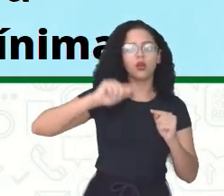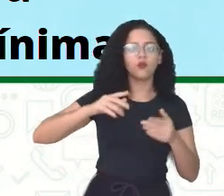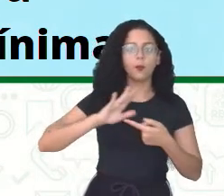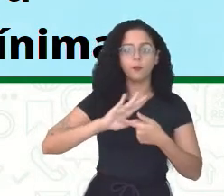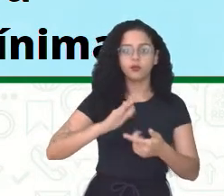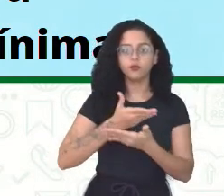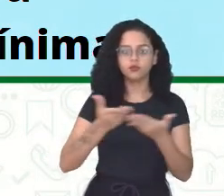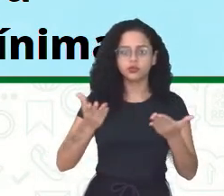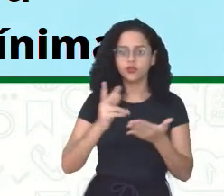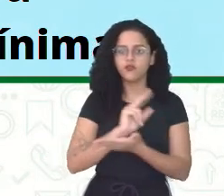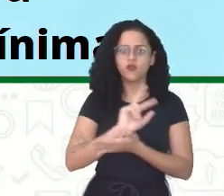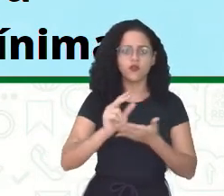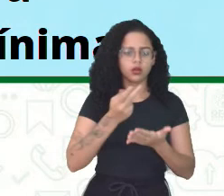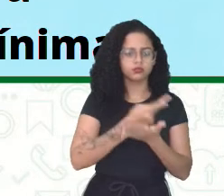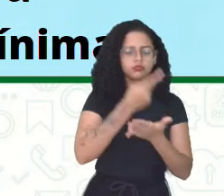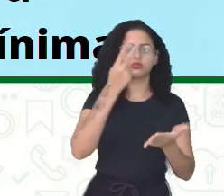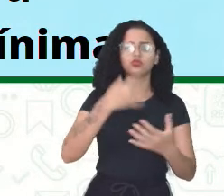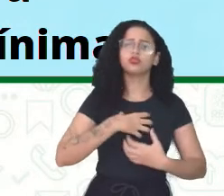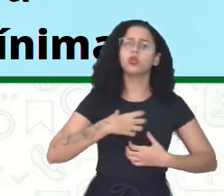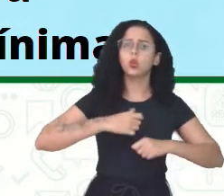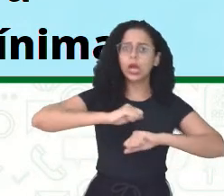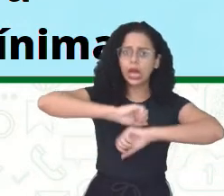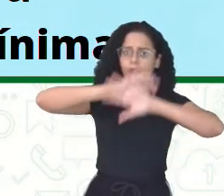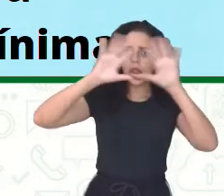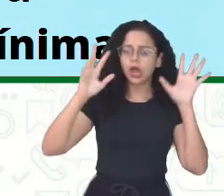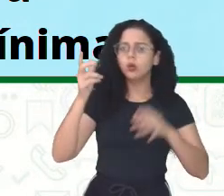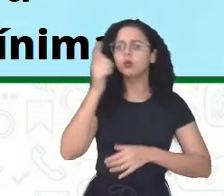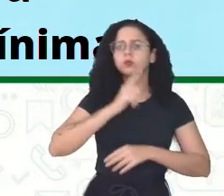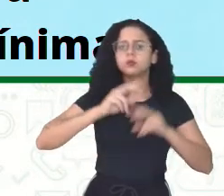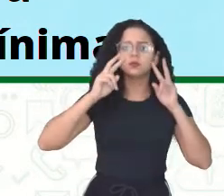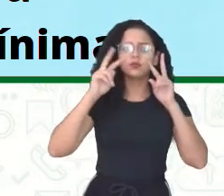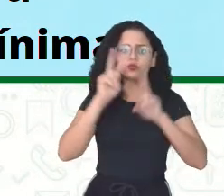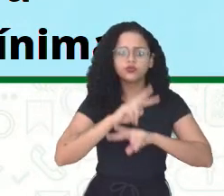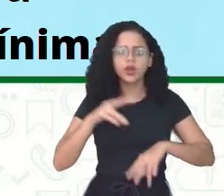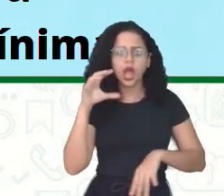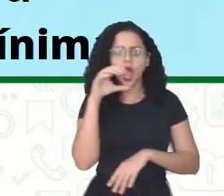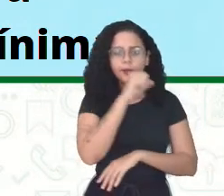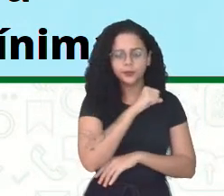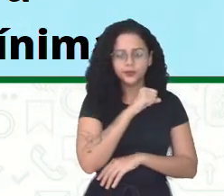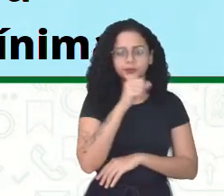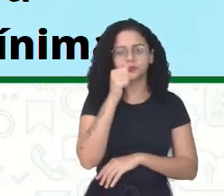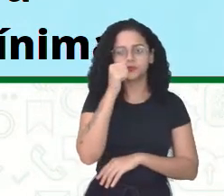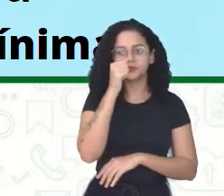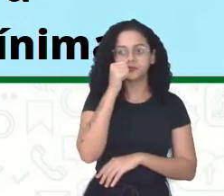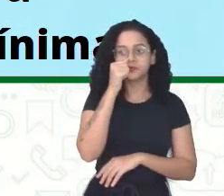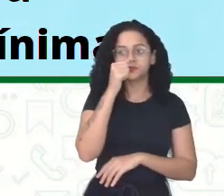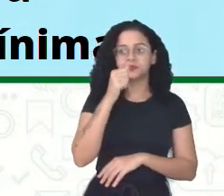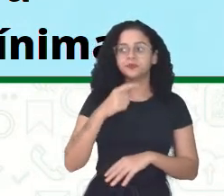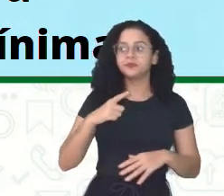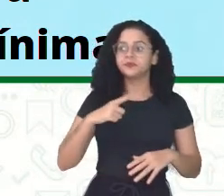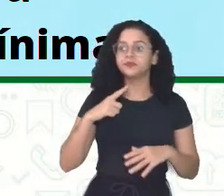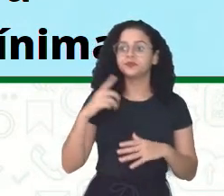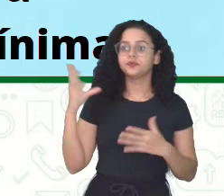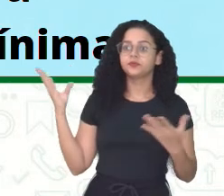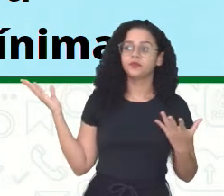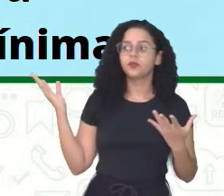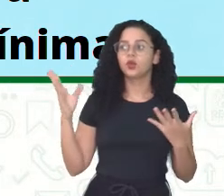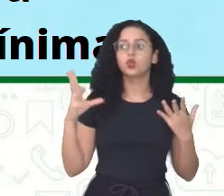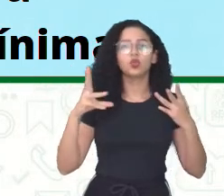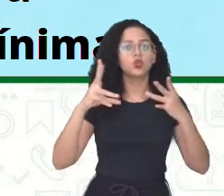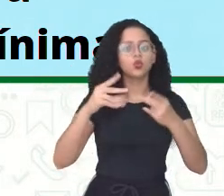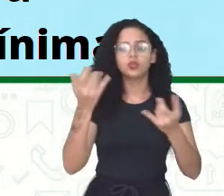que de uma forma bem clara, que você visualiza rápido, tá certo? Tá aí, todas